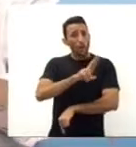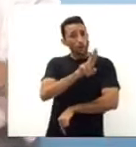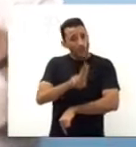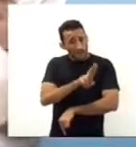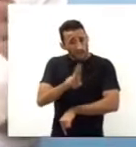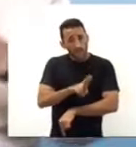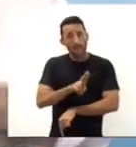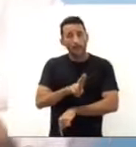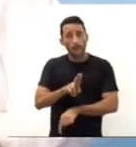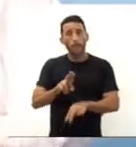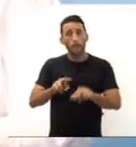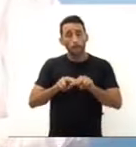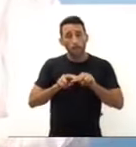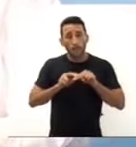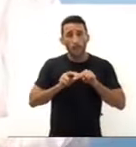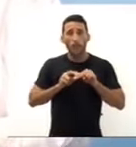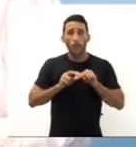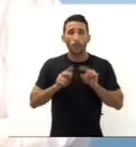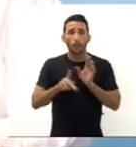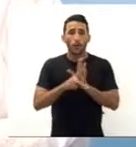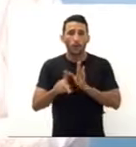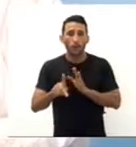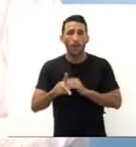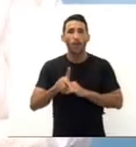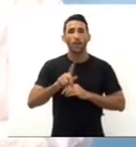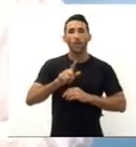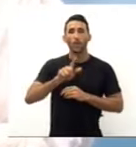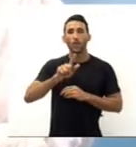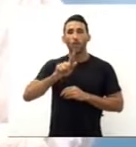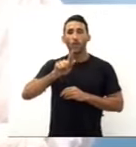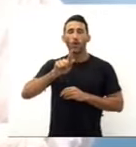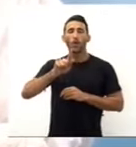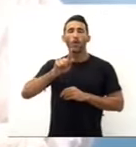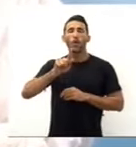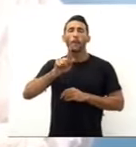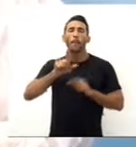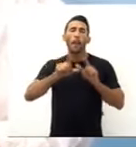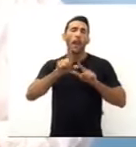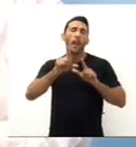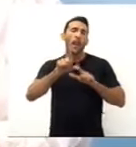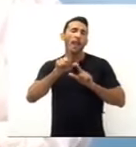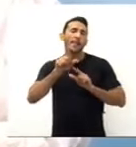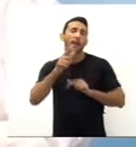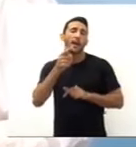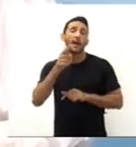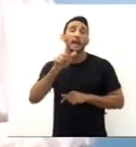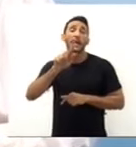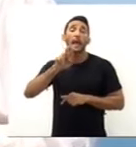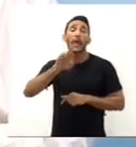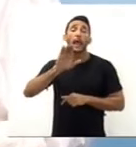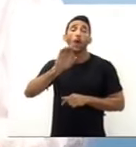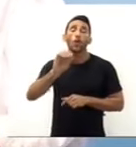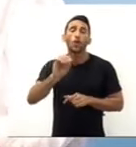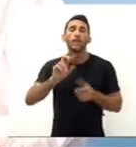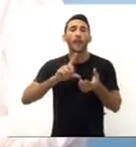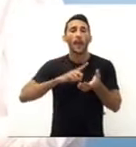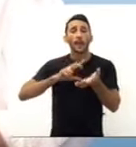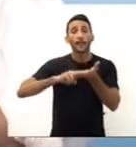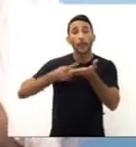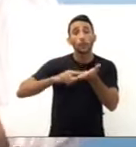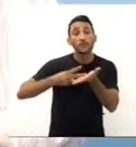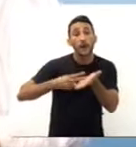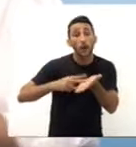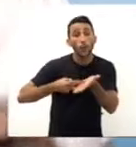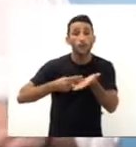E como veio do grego ali a tradução, nós também temos uma tradução do latim, né, que é o seno,